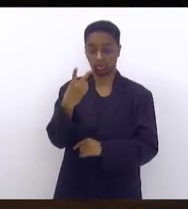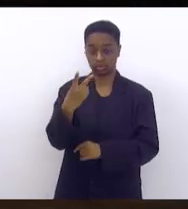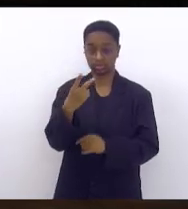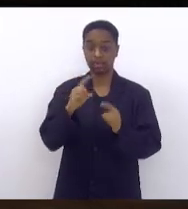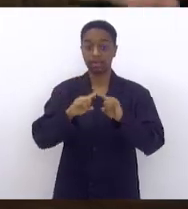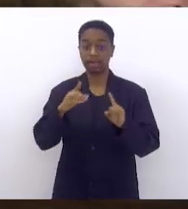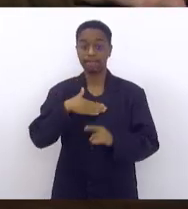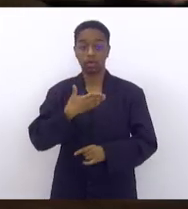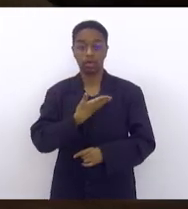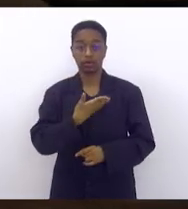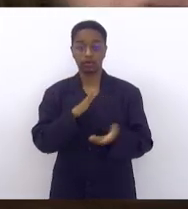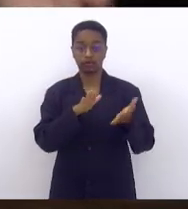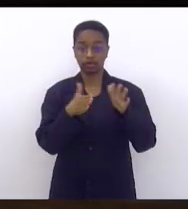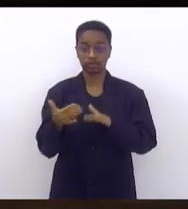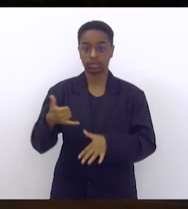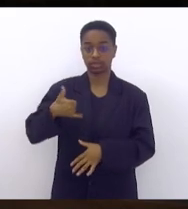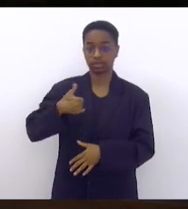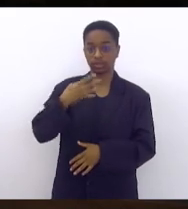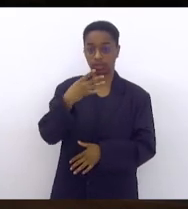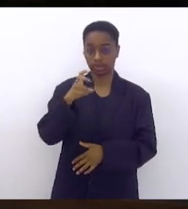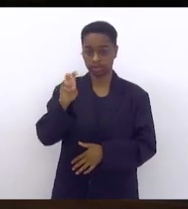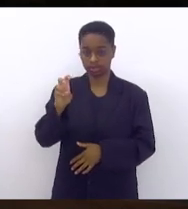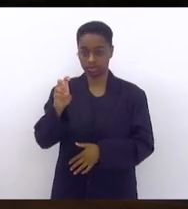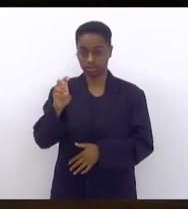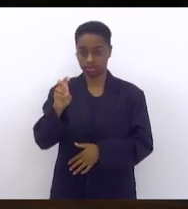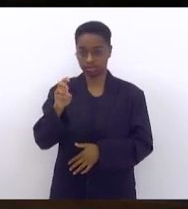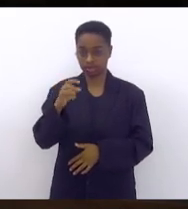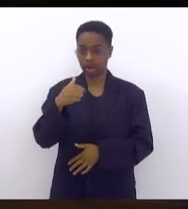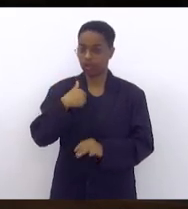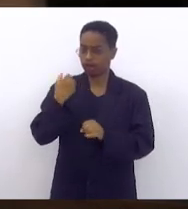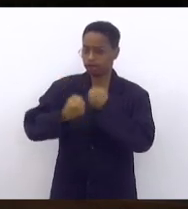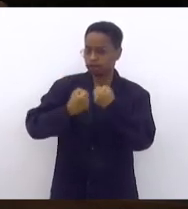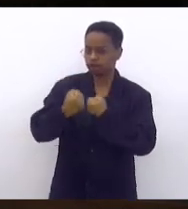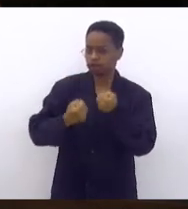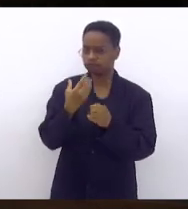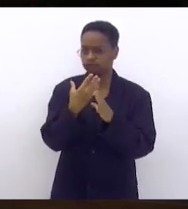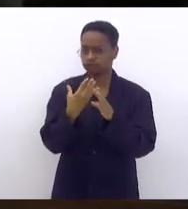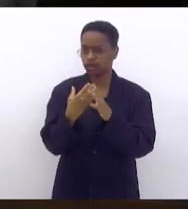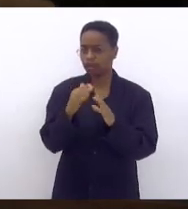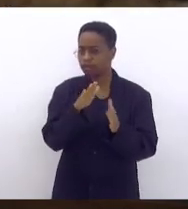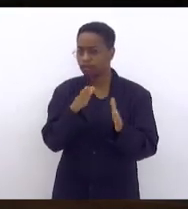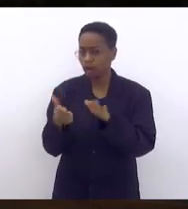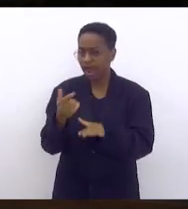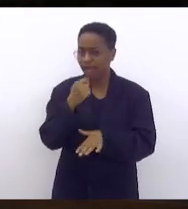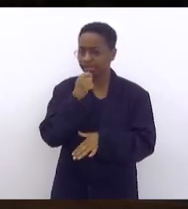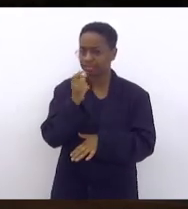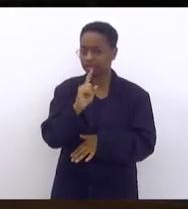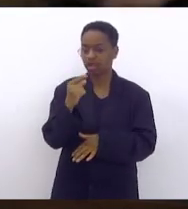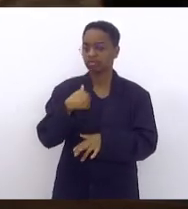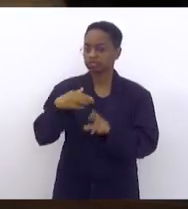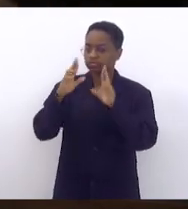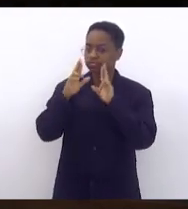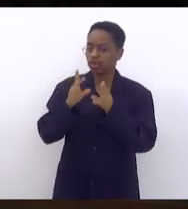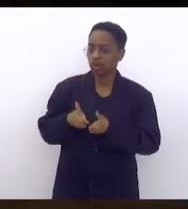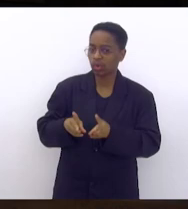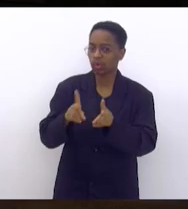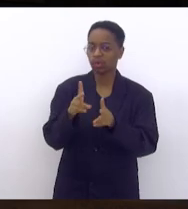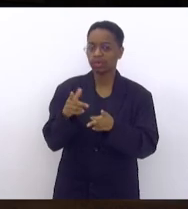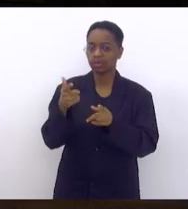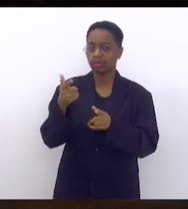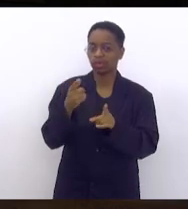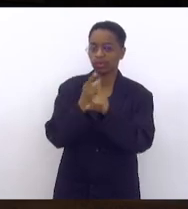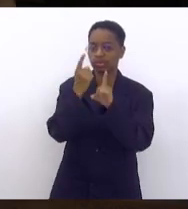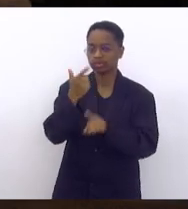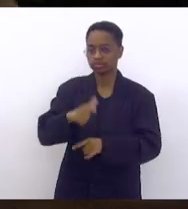que faleceu com 45 anos. E eu não estou morrendo, não. Espero, né, espero reconduzir a nossa deputada de novo aqui mais